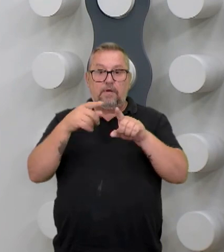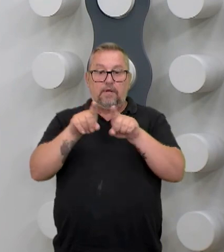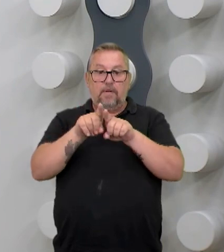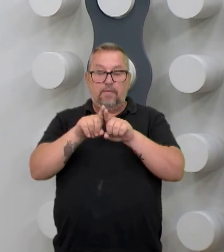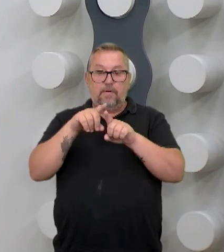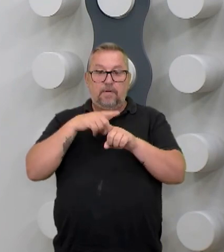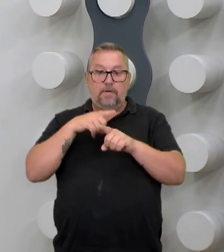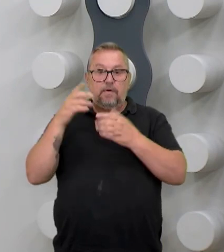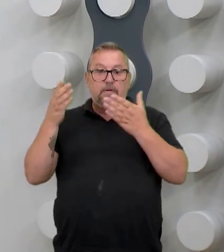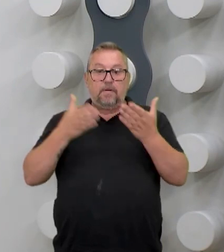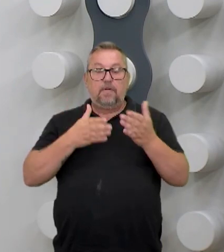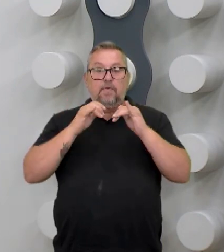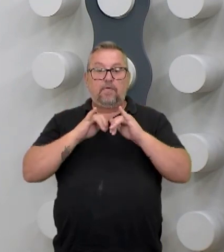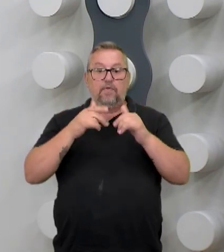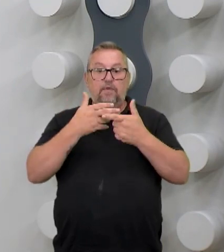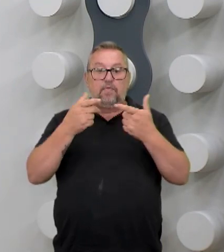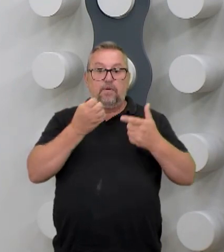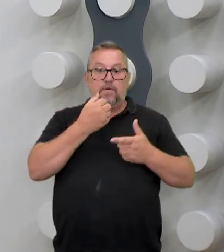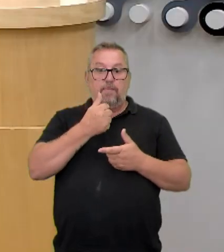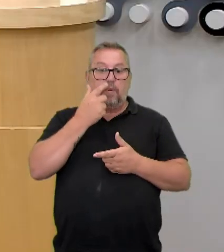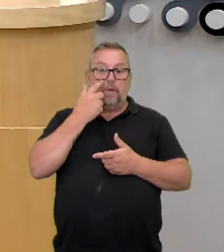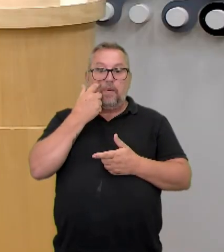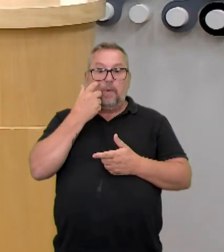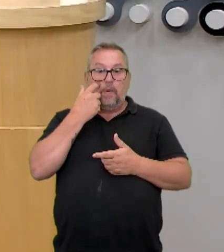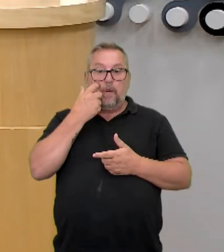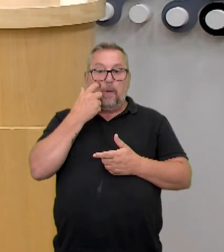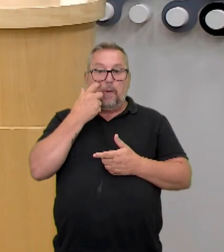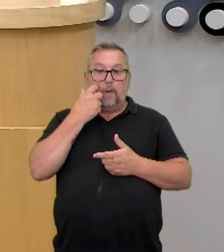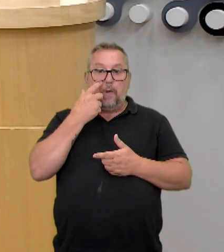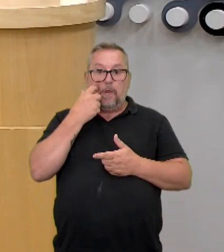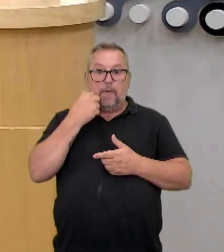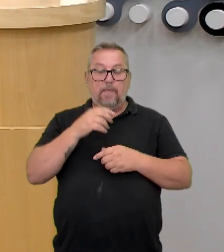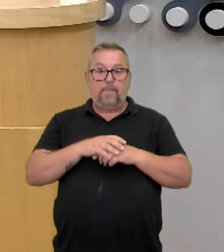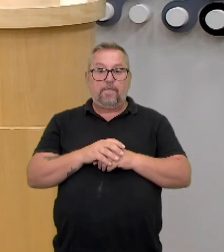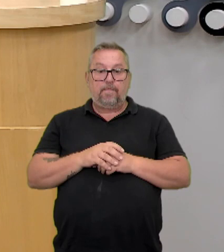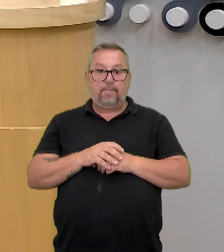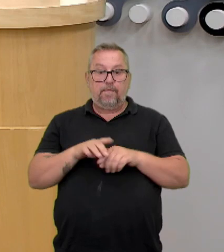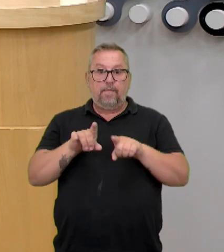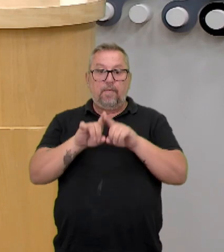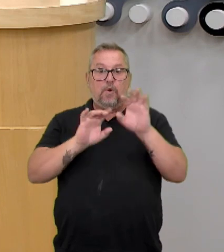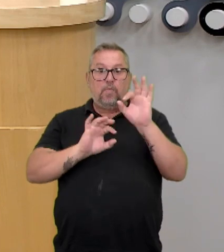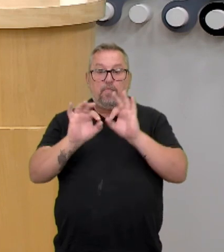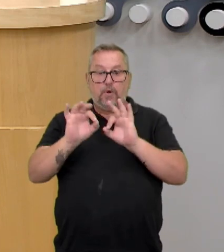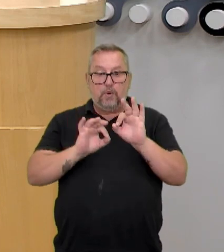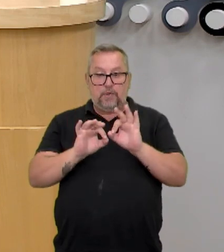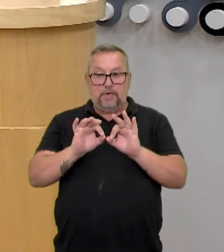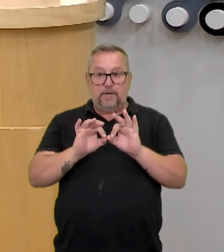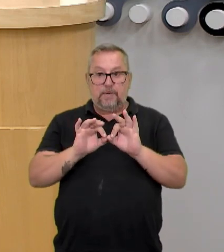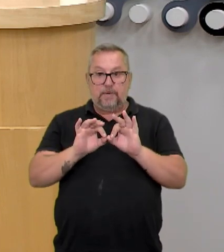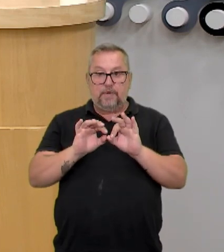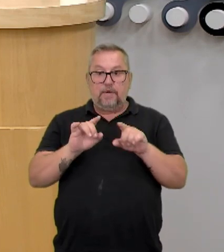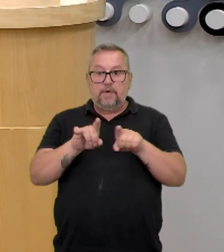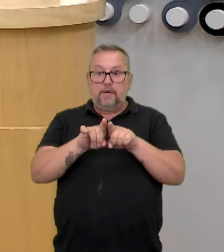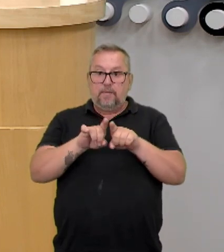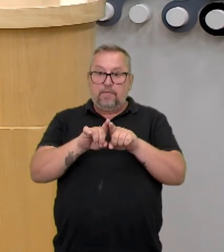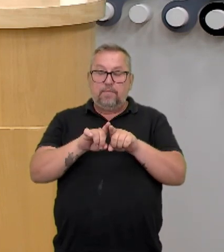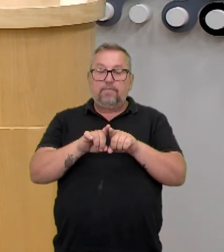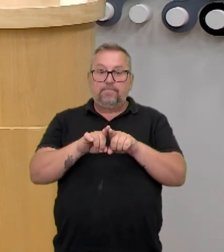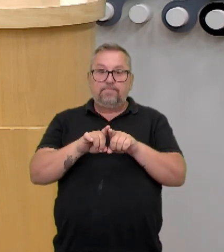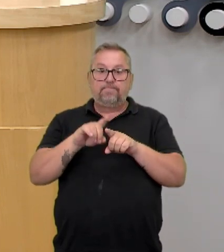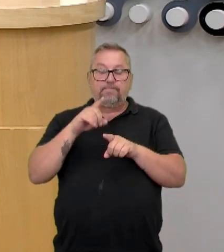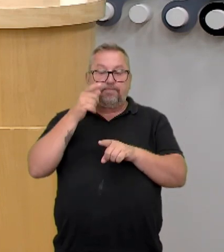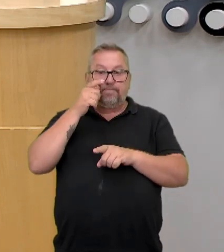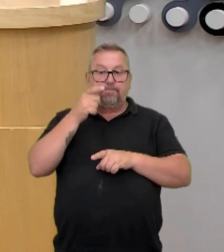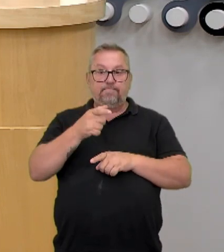aí notícias de coisas boas, né? Movimentações boas, sim, manifestações, projetos, né? Iniciativas interessantes que